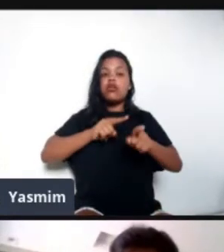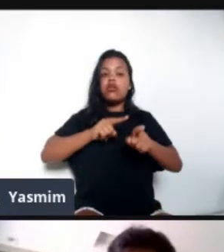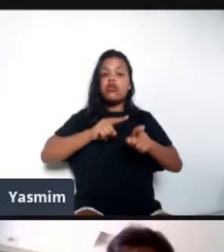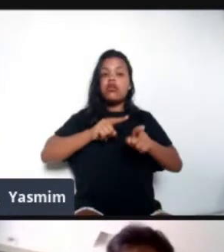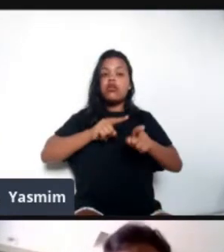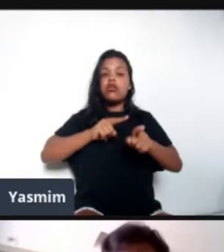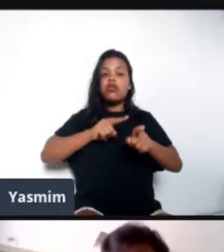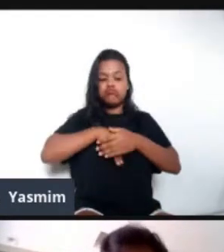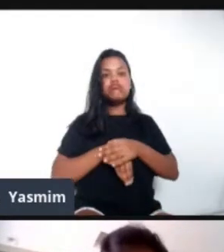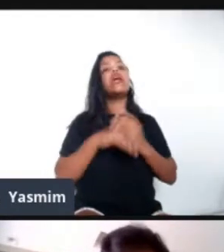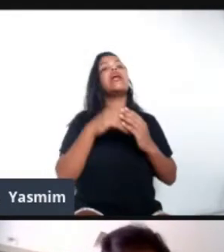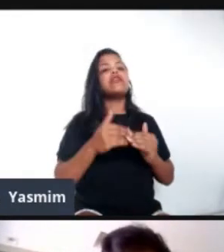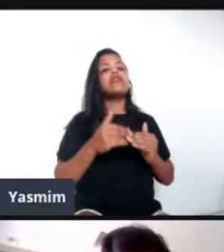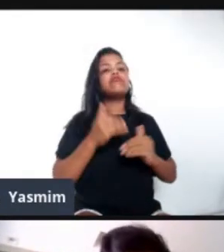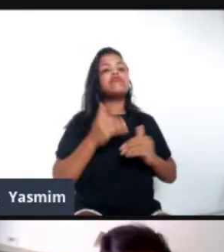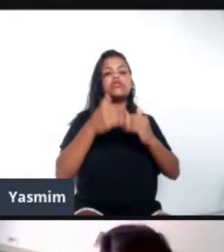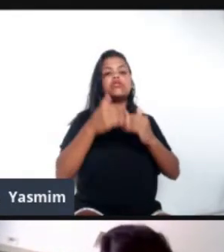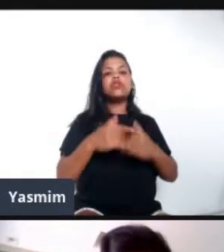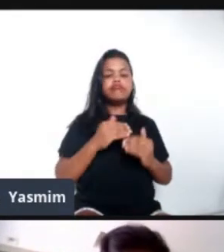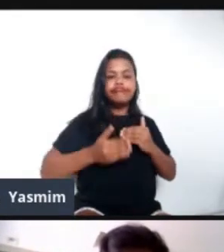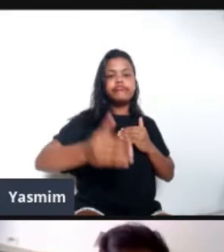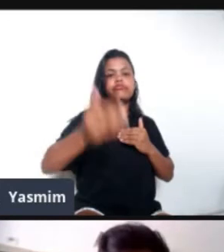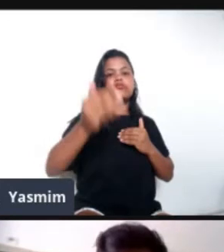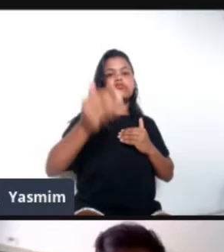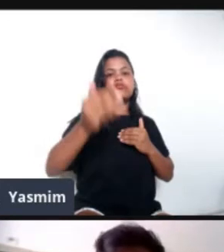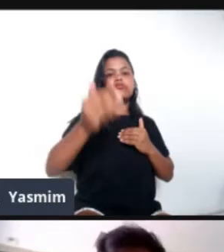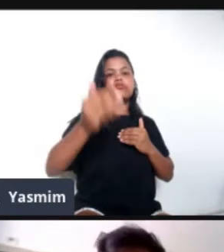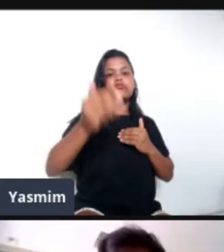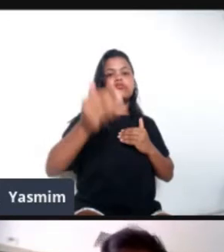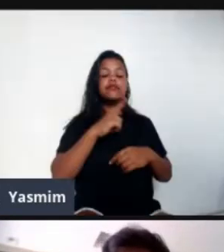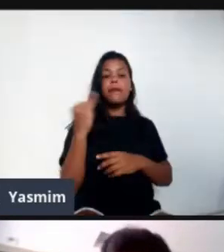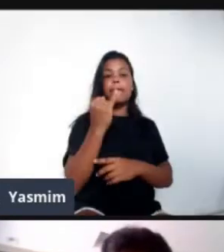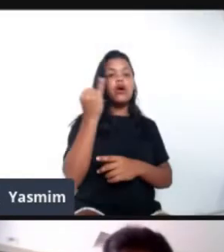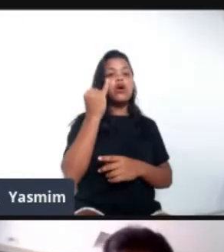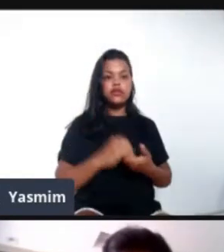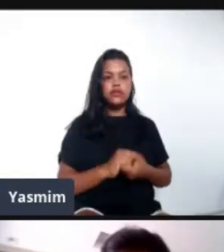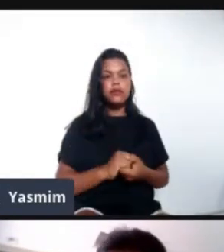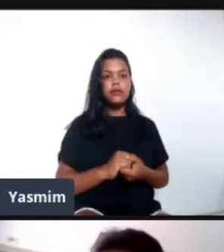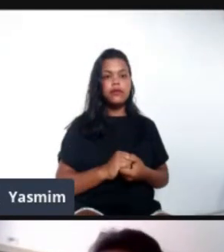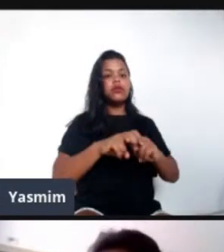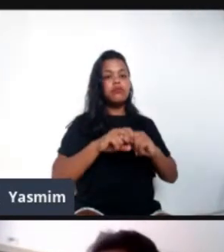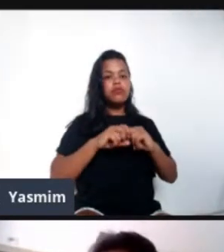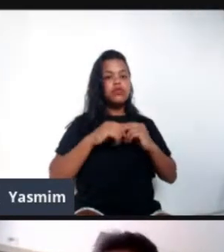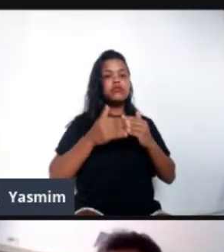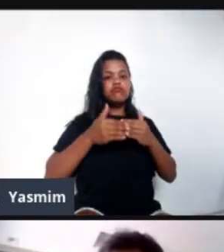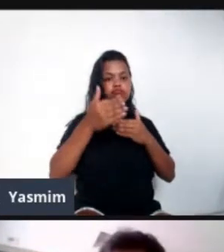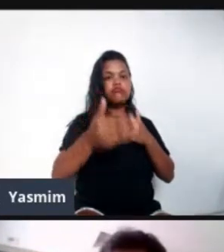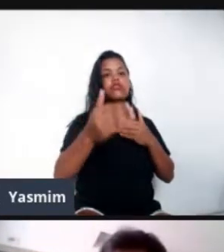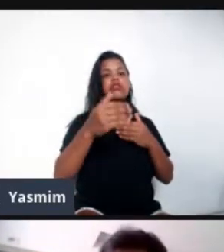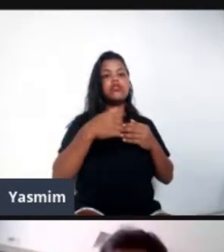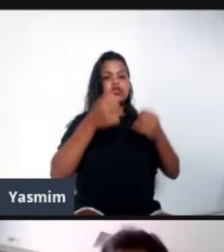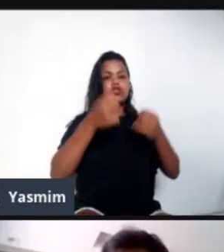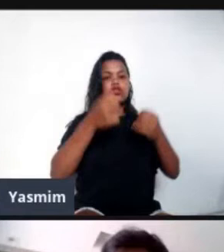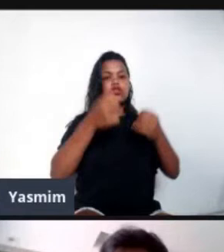hospedeiro. E isso tem uma relação muito grande nessa doença, né? Mais à frente eu vou comentar alguns fatores que a gente observa nessa doença em relação